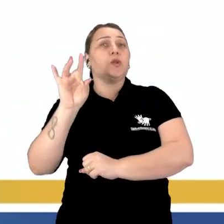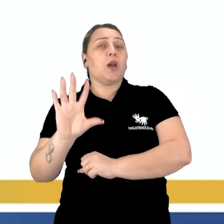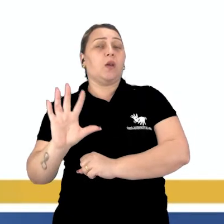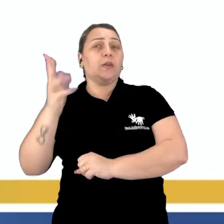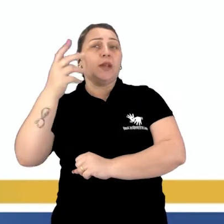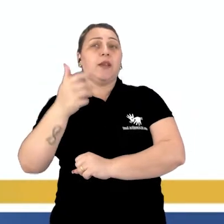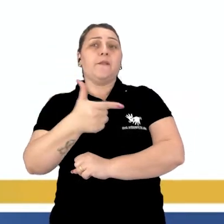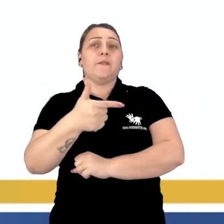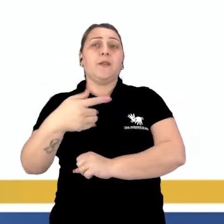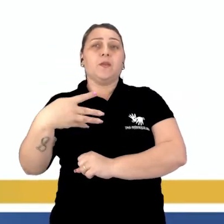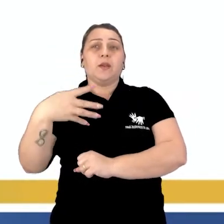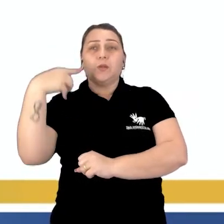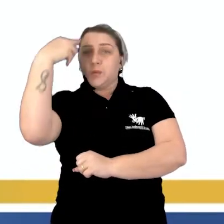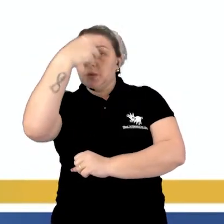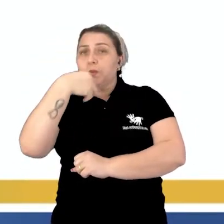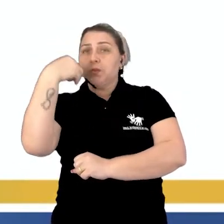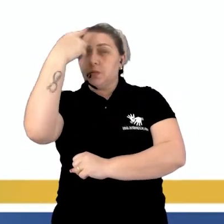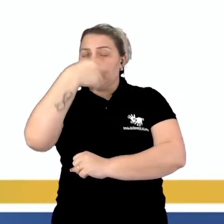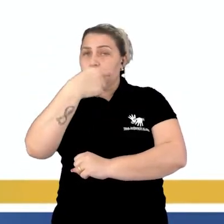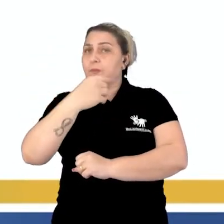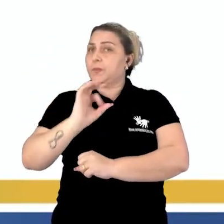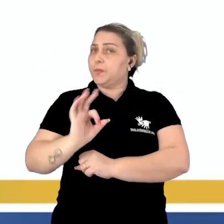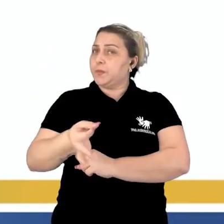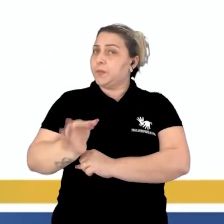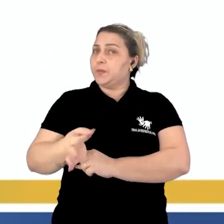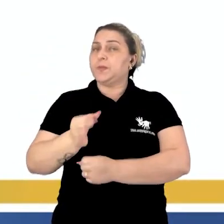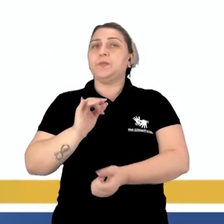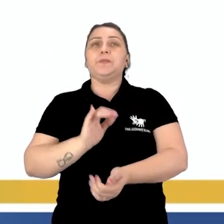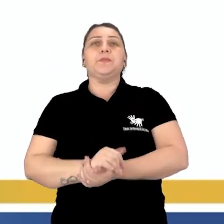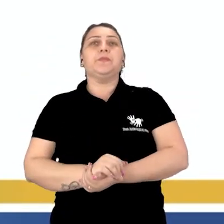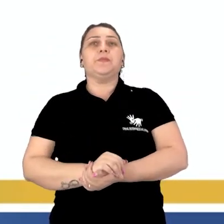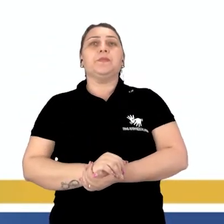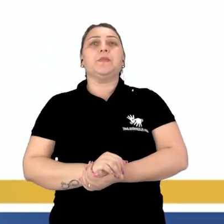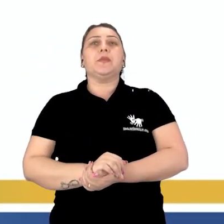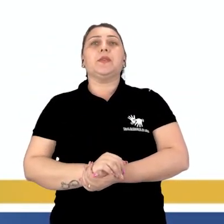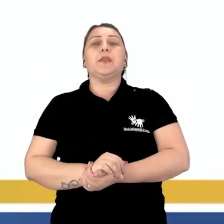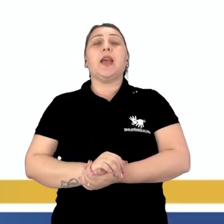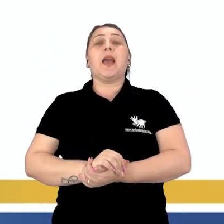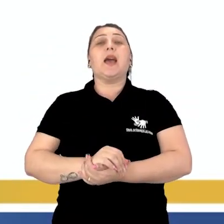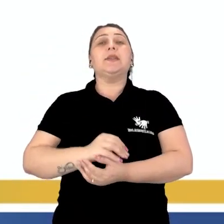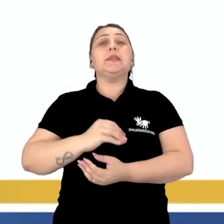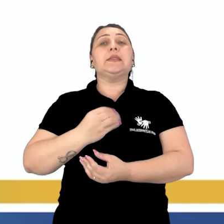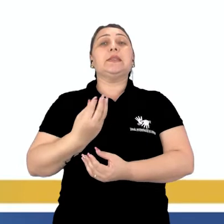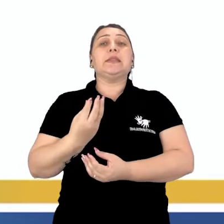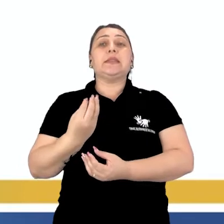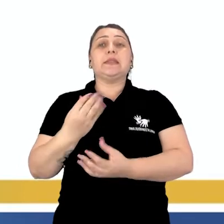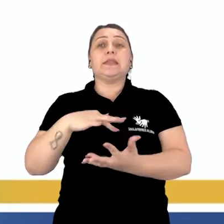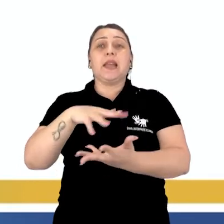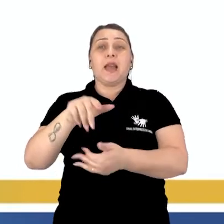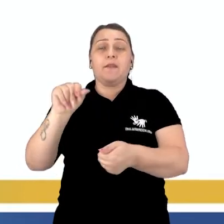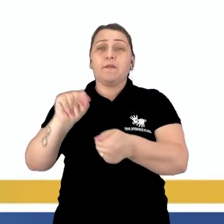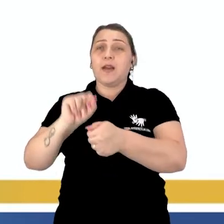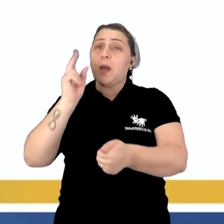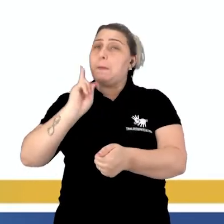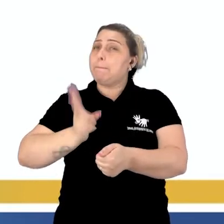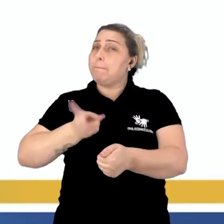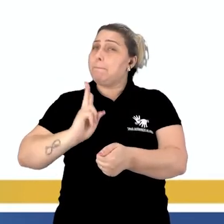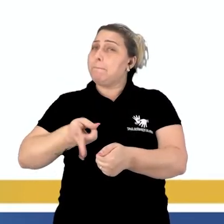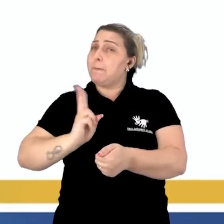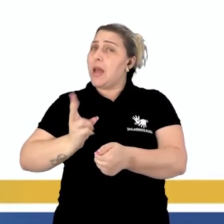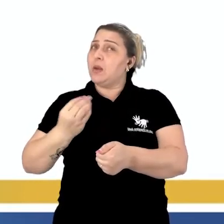já acontece em torno de 24 horas, tá? Seria esse movimento que a Terra faz em torno do seu próprio